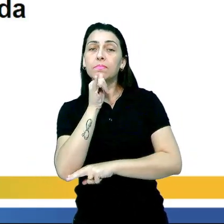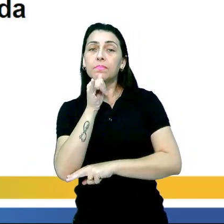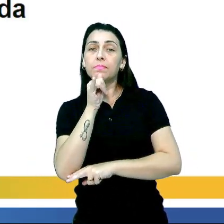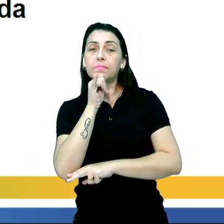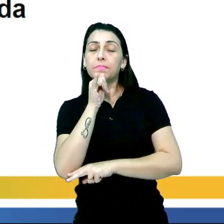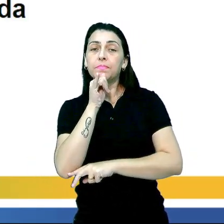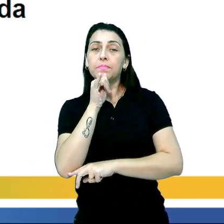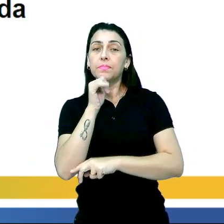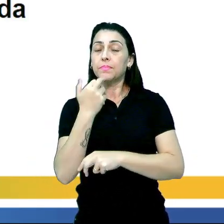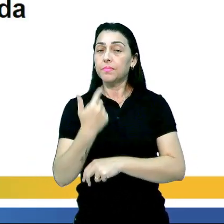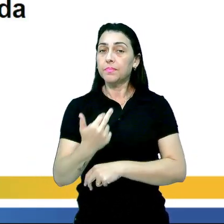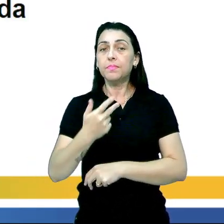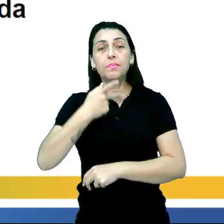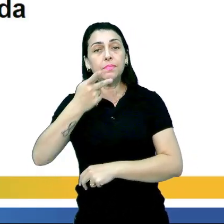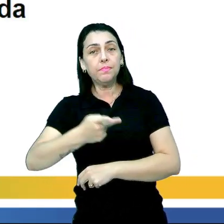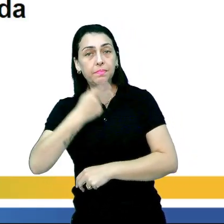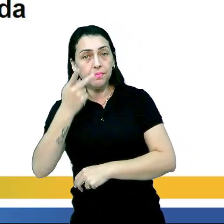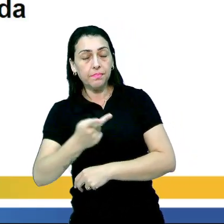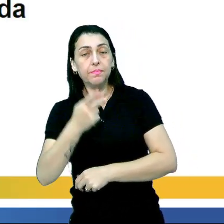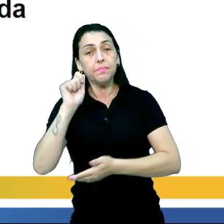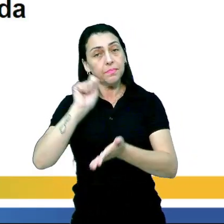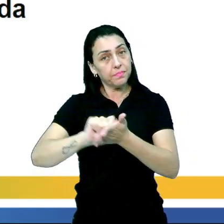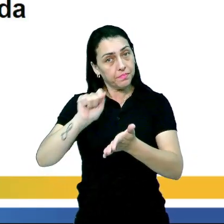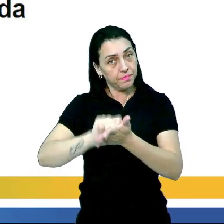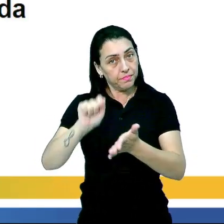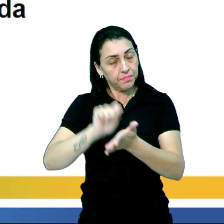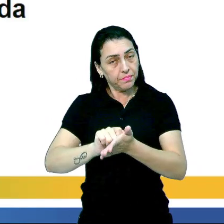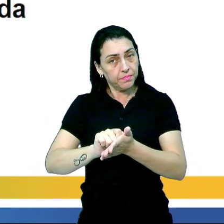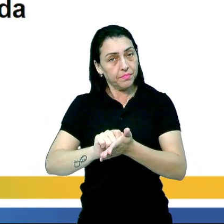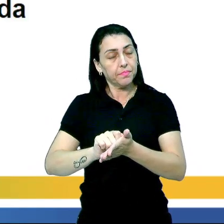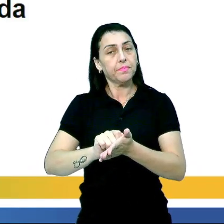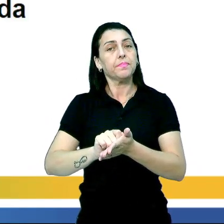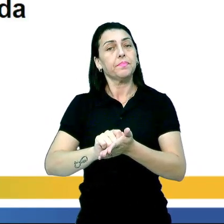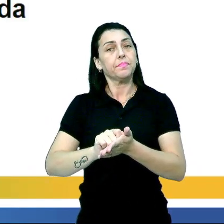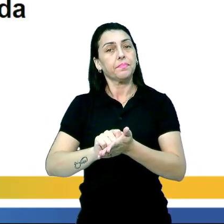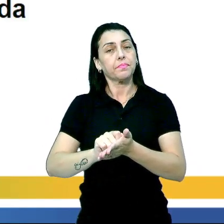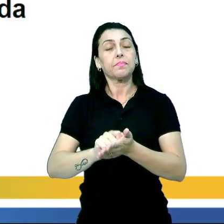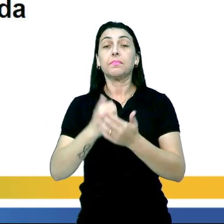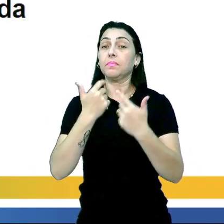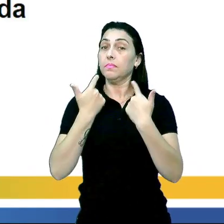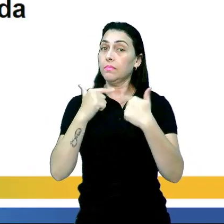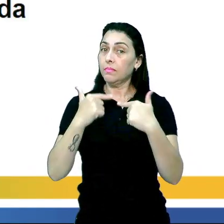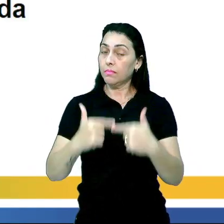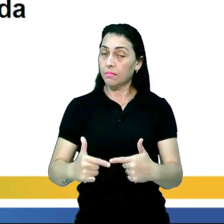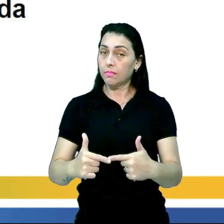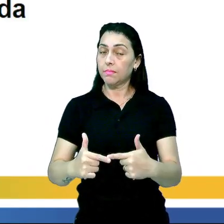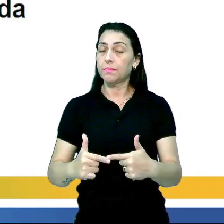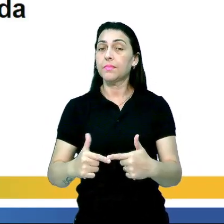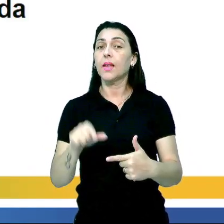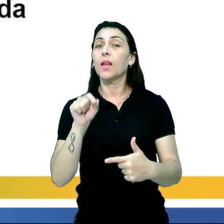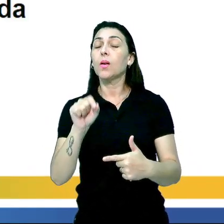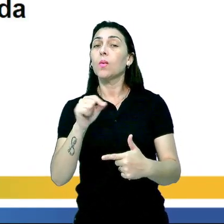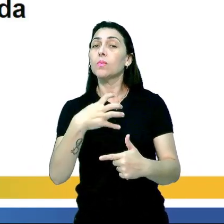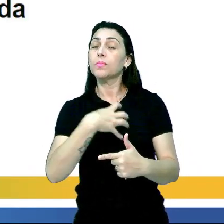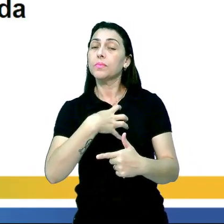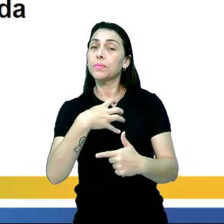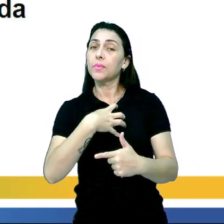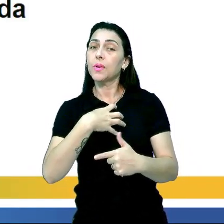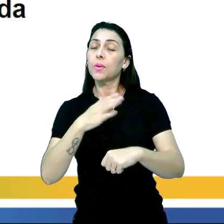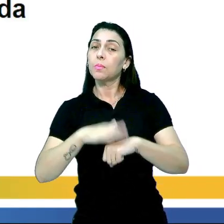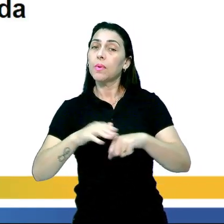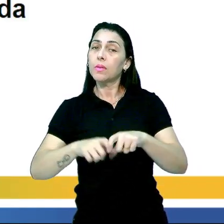a língua ela é falada e ela é escrita, enquanto que a linguagem é uma forma